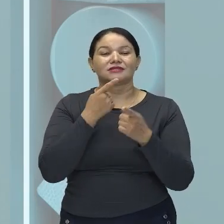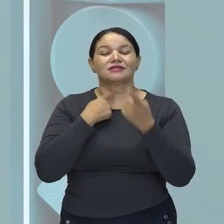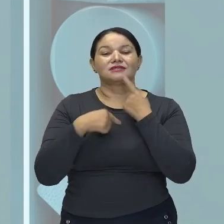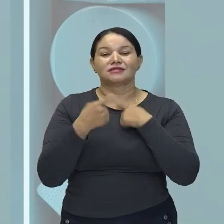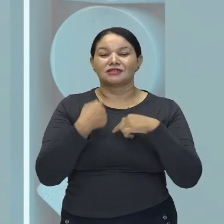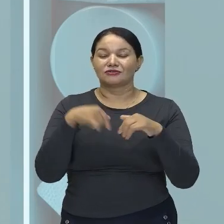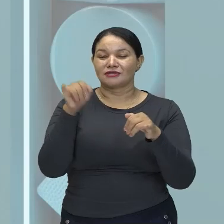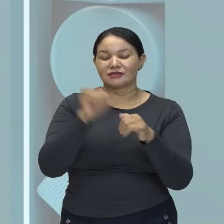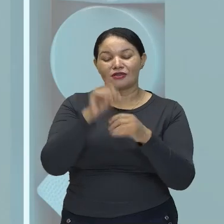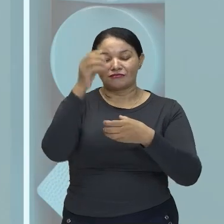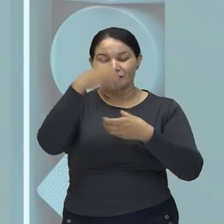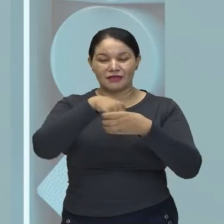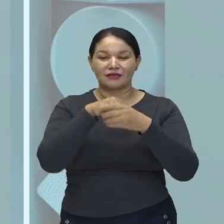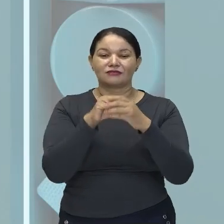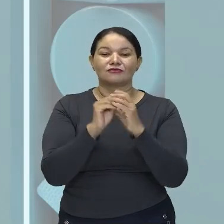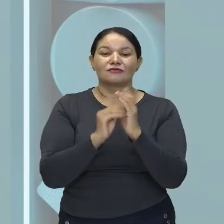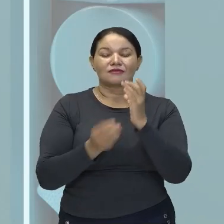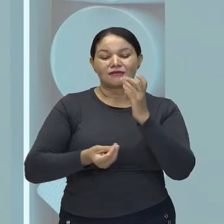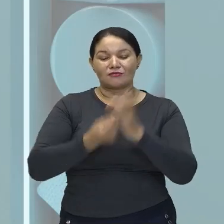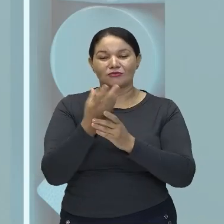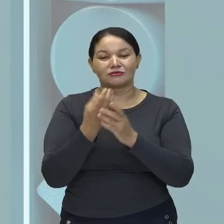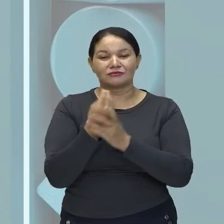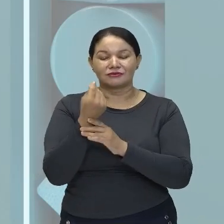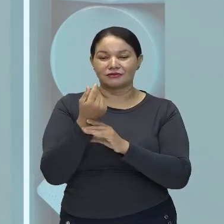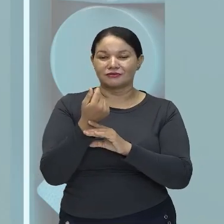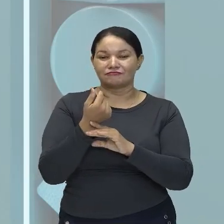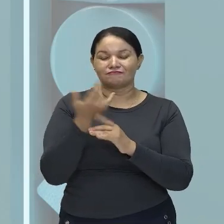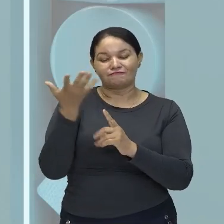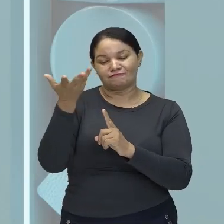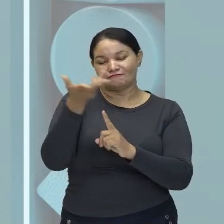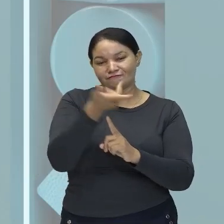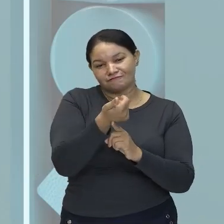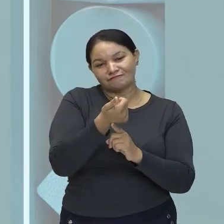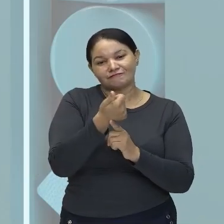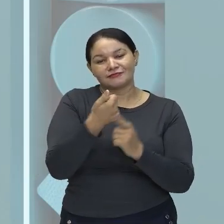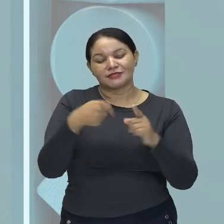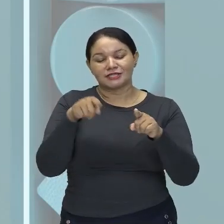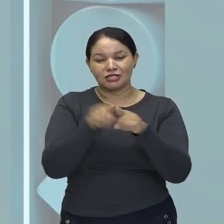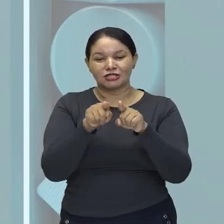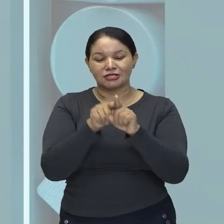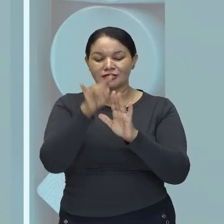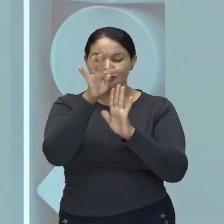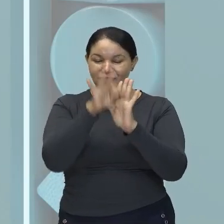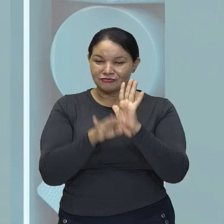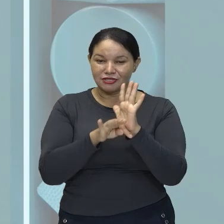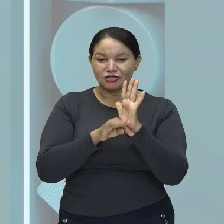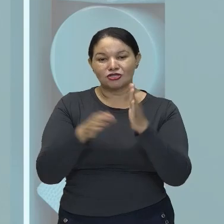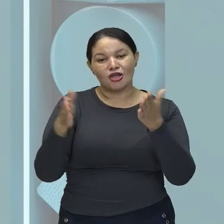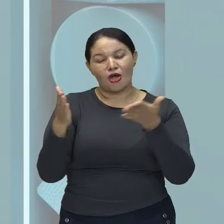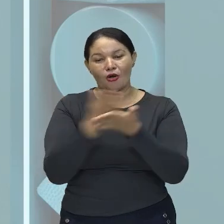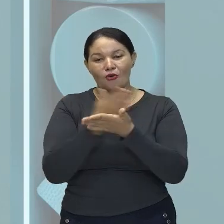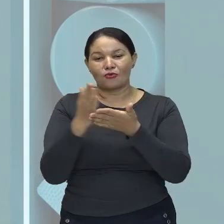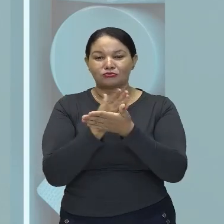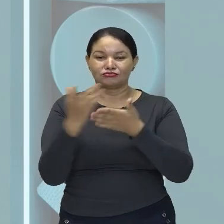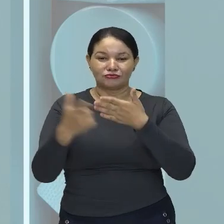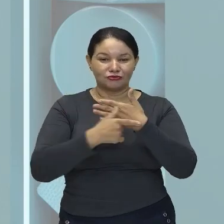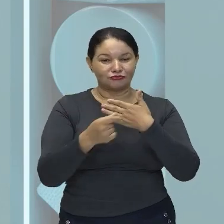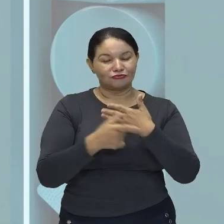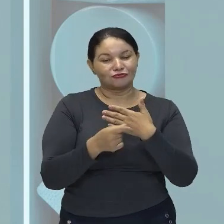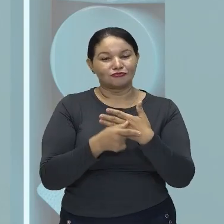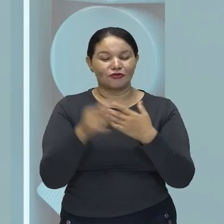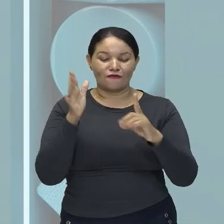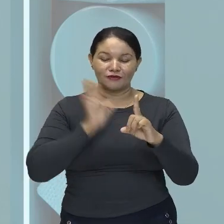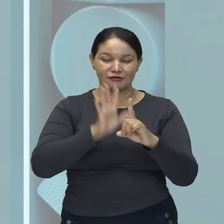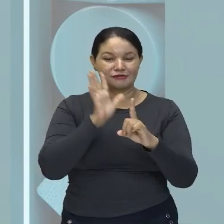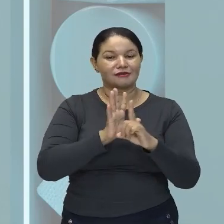plásticas produzidas e também nos textos escritos por autores que foram influenciados por essas vanguardas culturais.